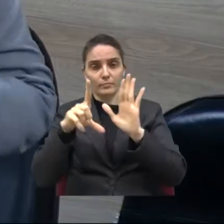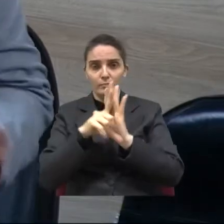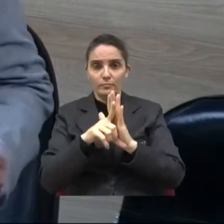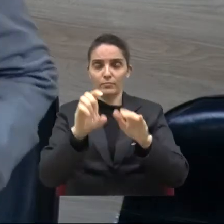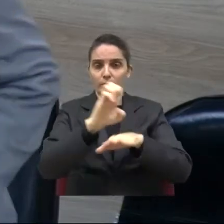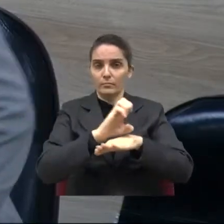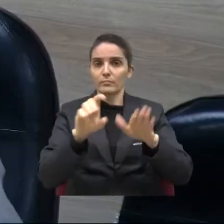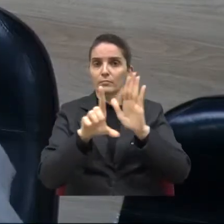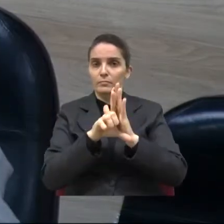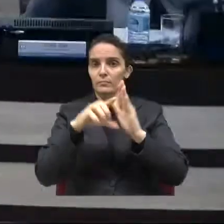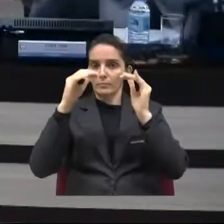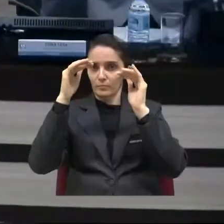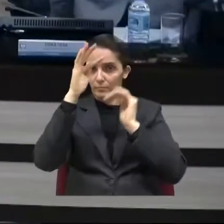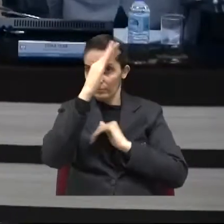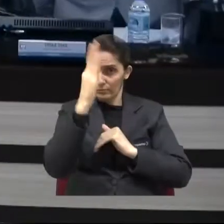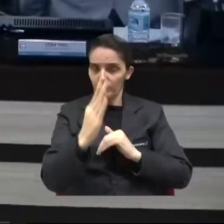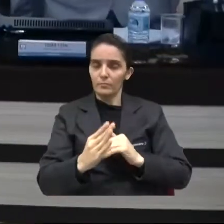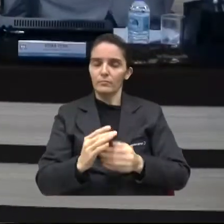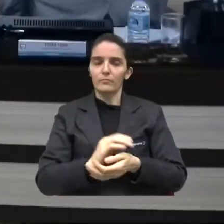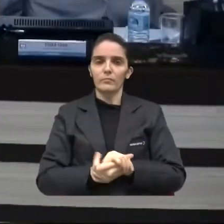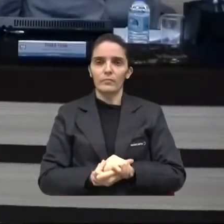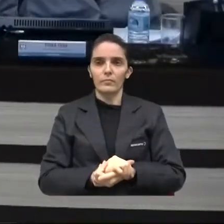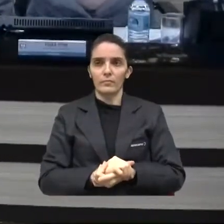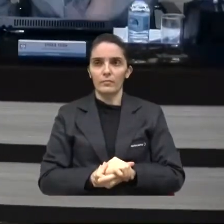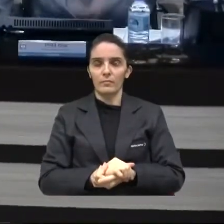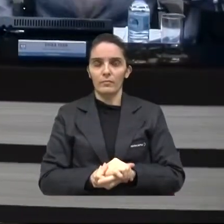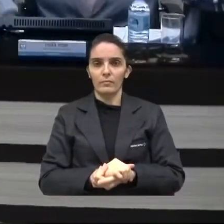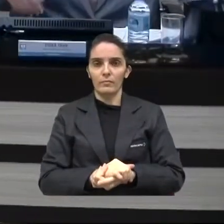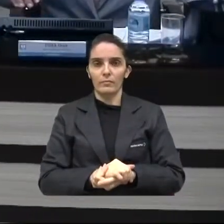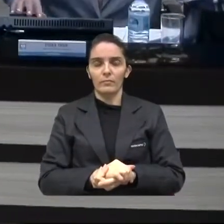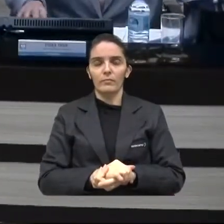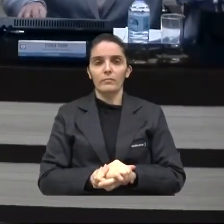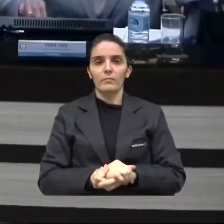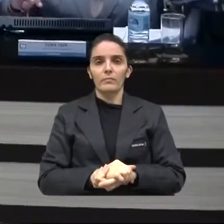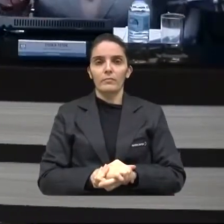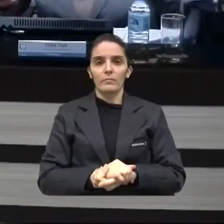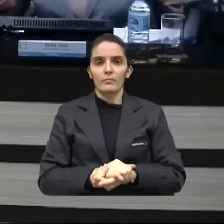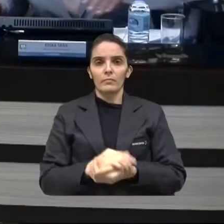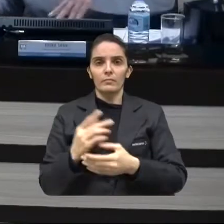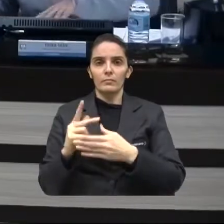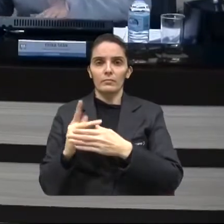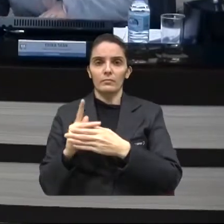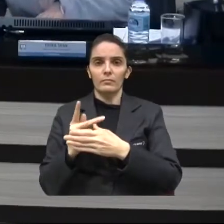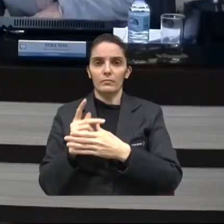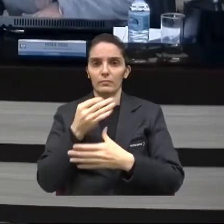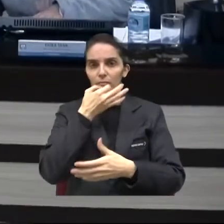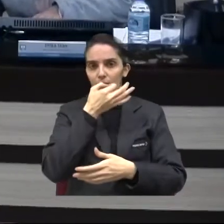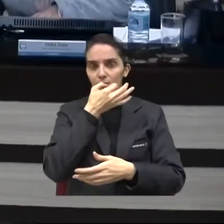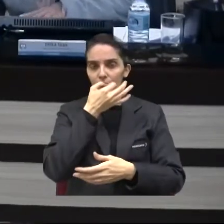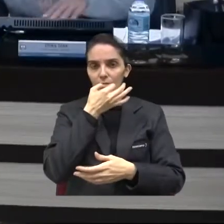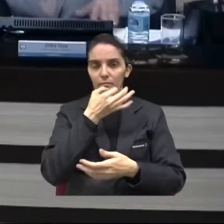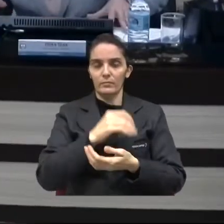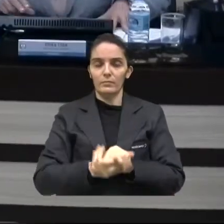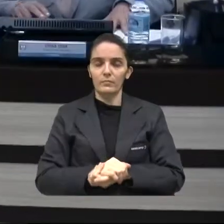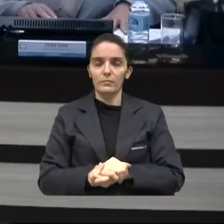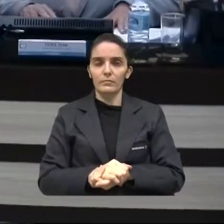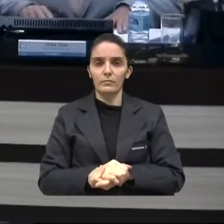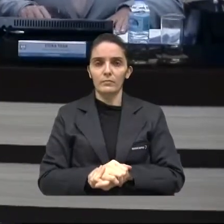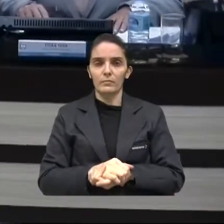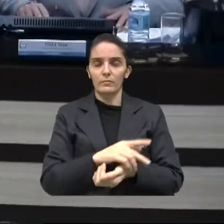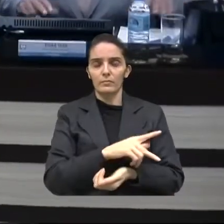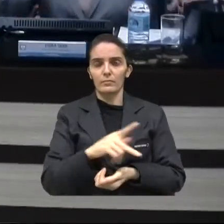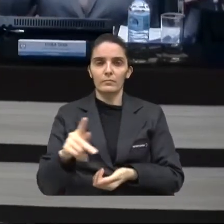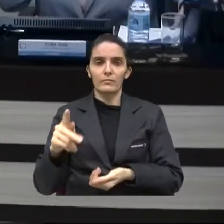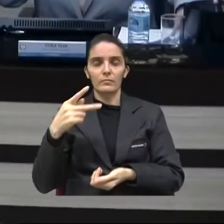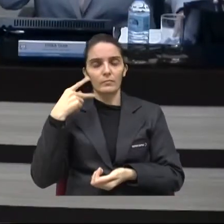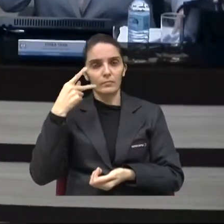presidente. Continua a discussão. Eu gostaria, senhor presidente. Com a palavra, o vereador Helder do Táxi. Senhor presidente, nobres